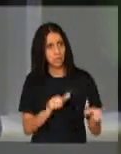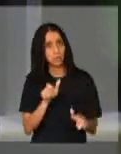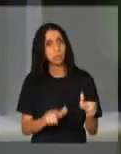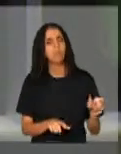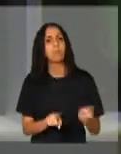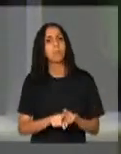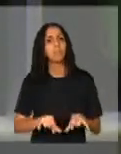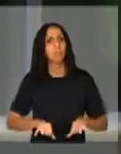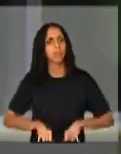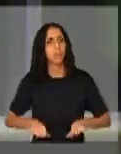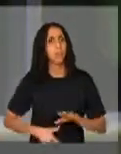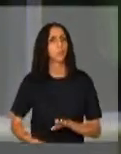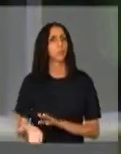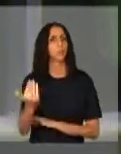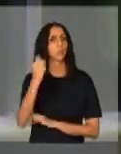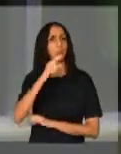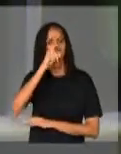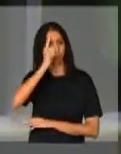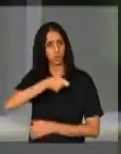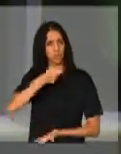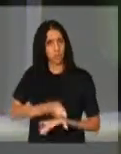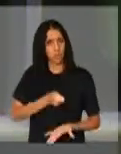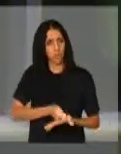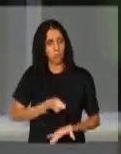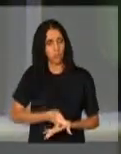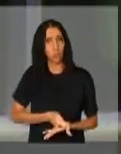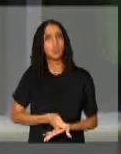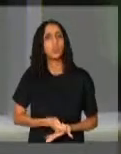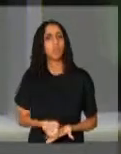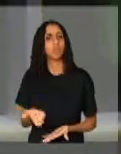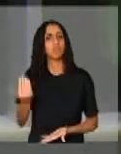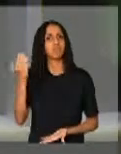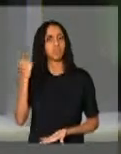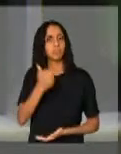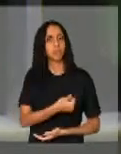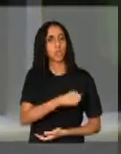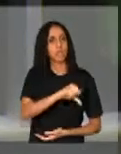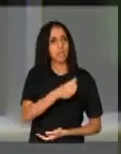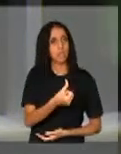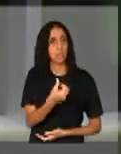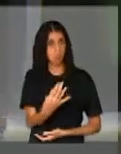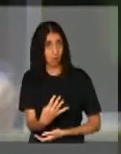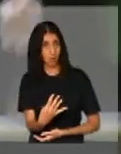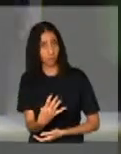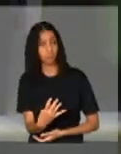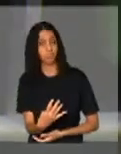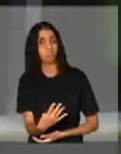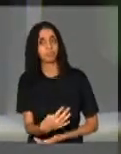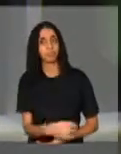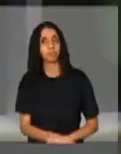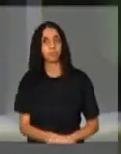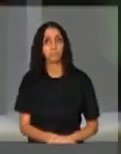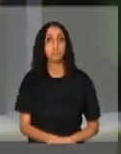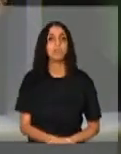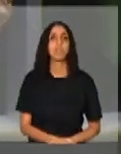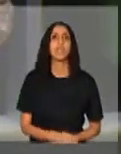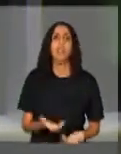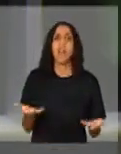da ditadura e do regime de exceção inaugurado em 1964, quer aqui